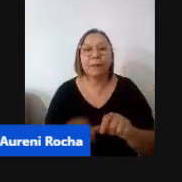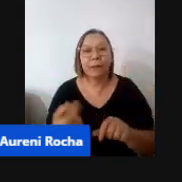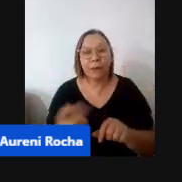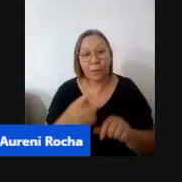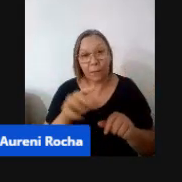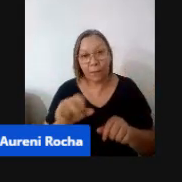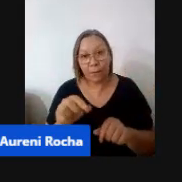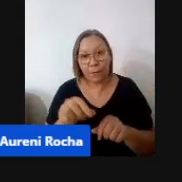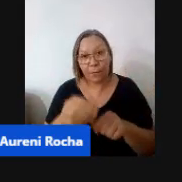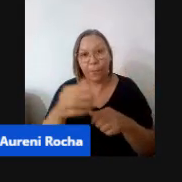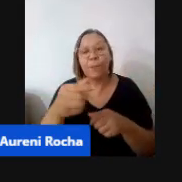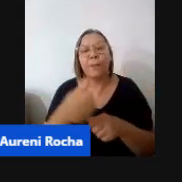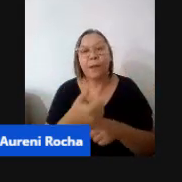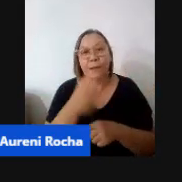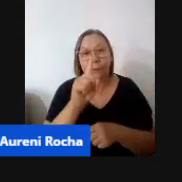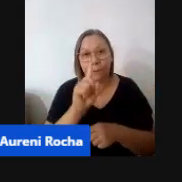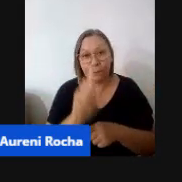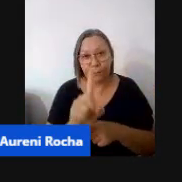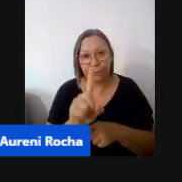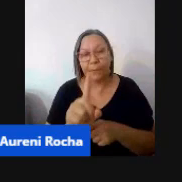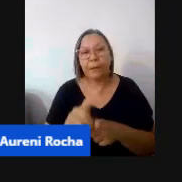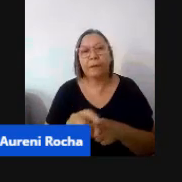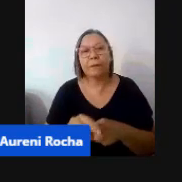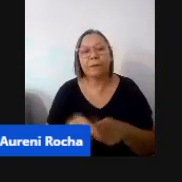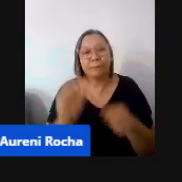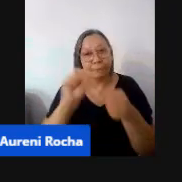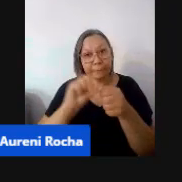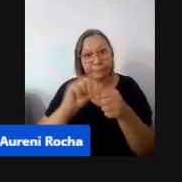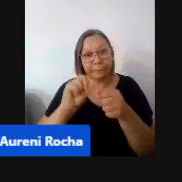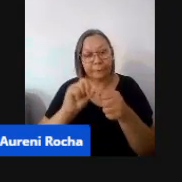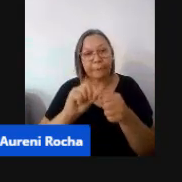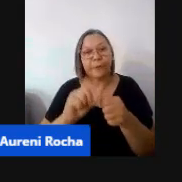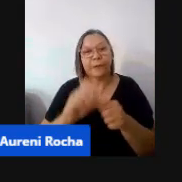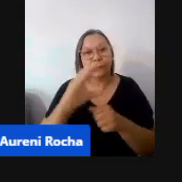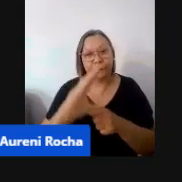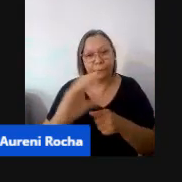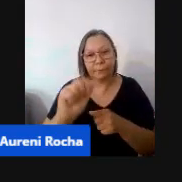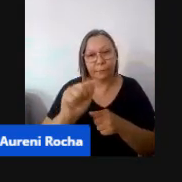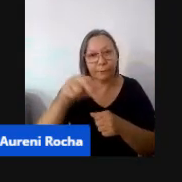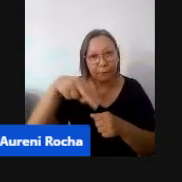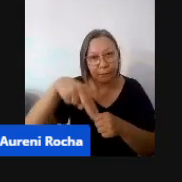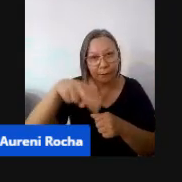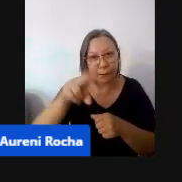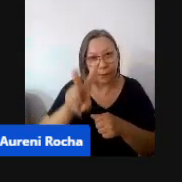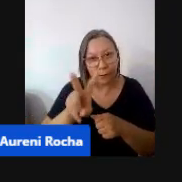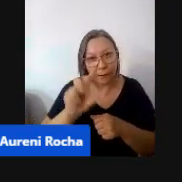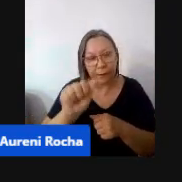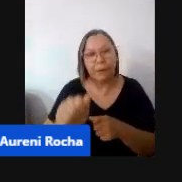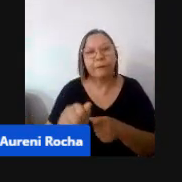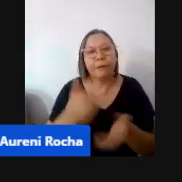produzidas no Canva. Vejam, essa é a apresentação. Então, ela já começa de